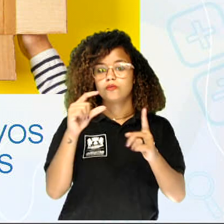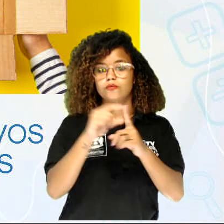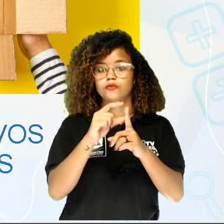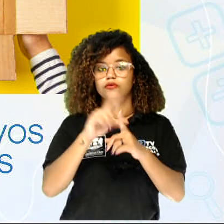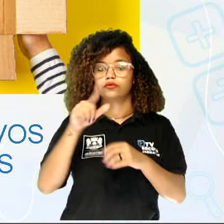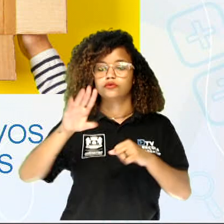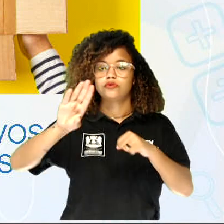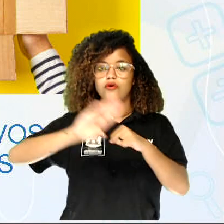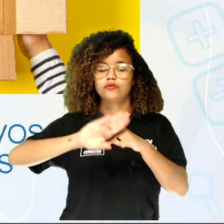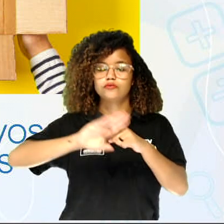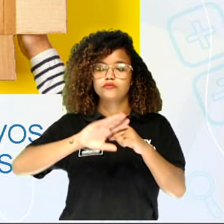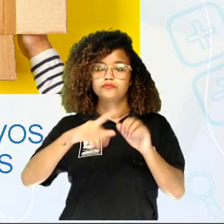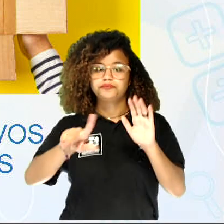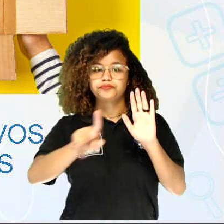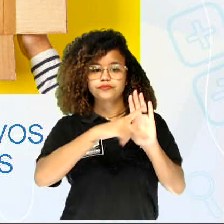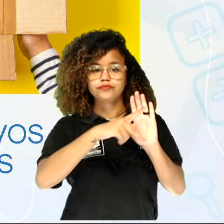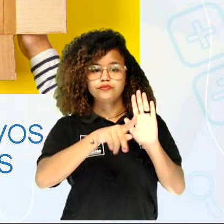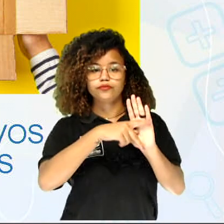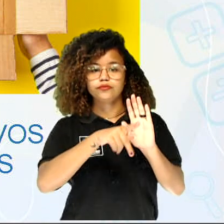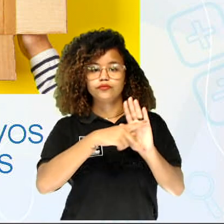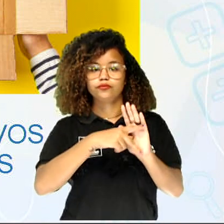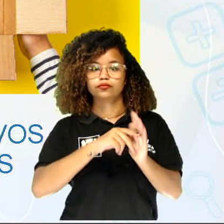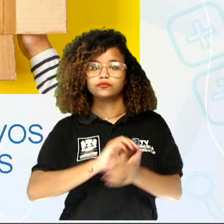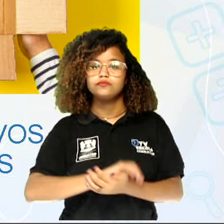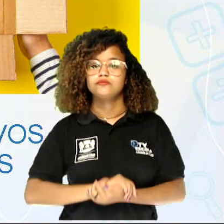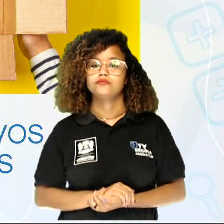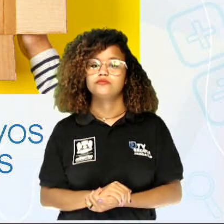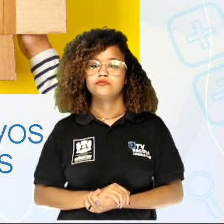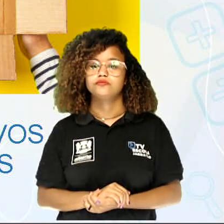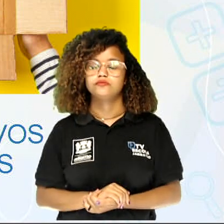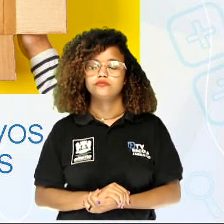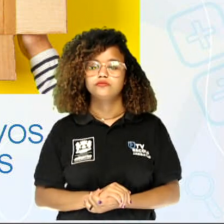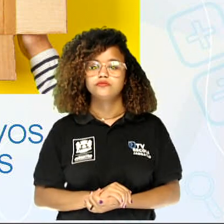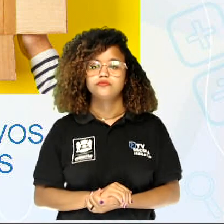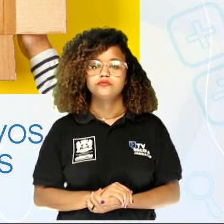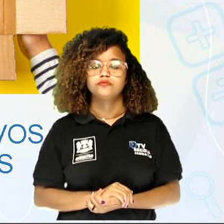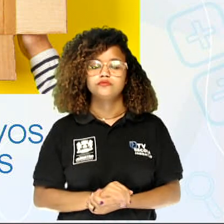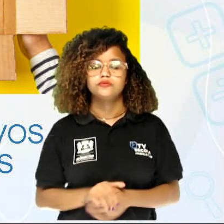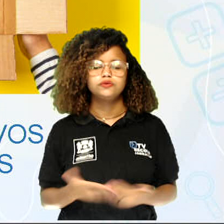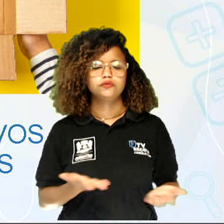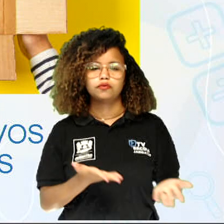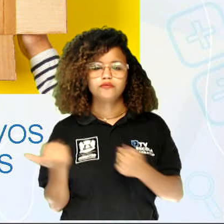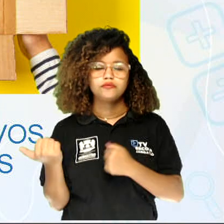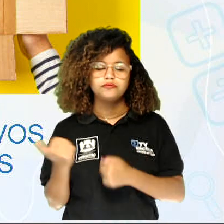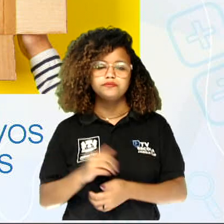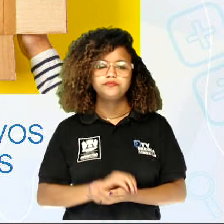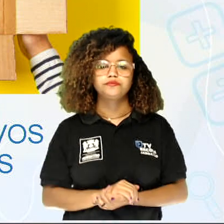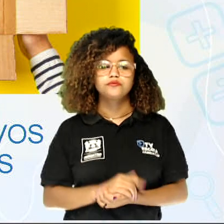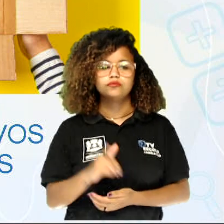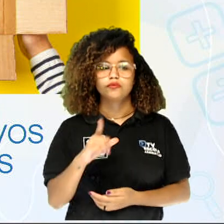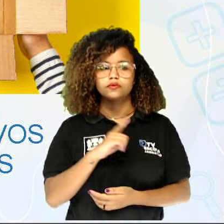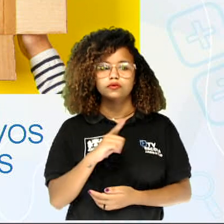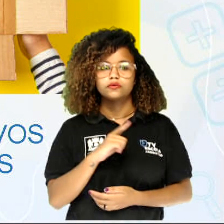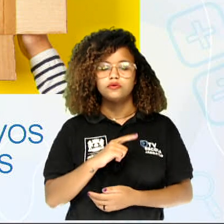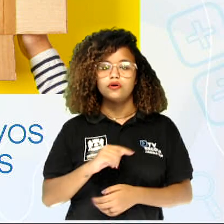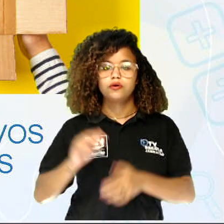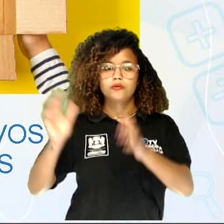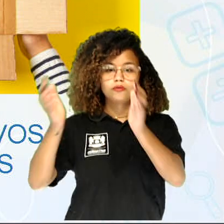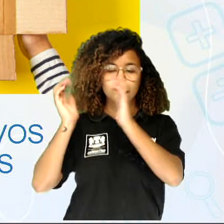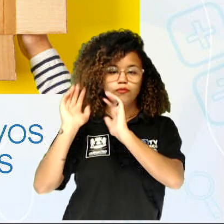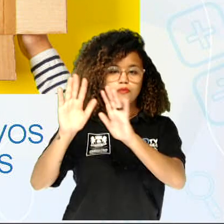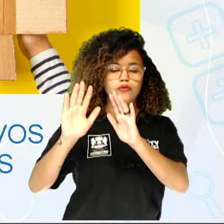são substantivos próprios. Então, vamos lá. Nós temos aqui